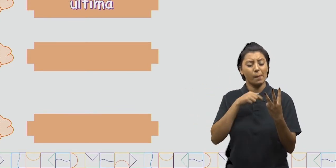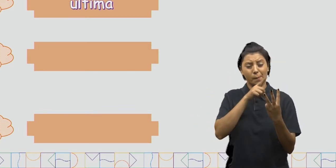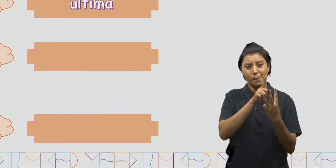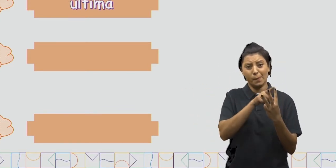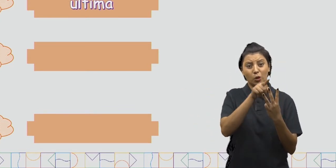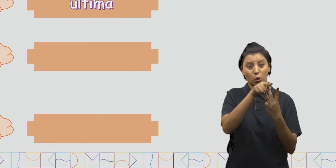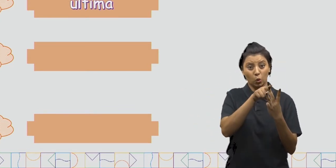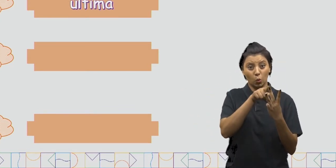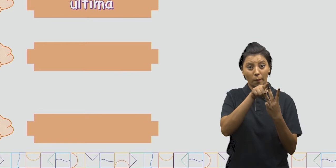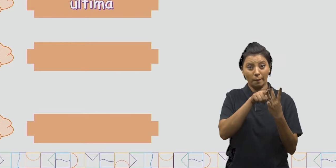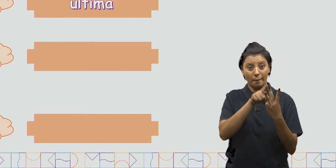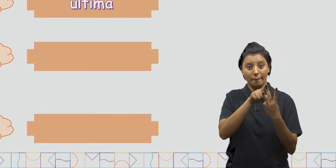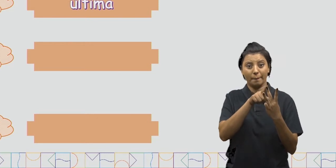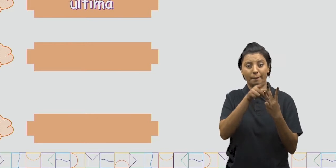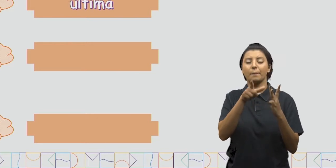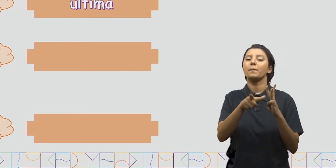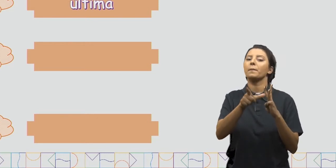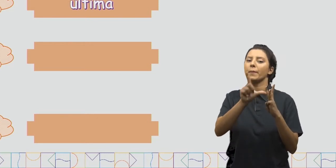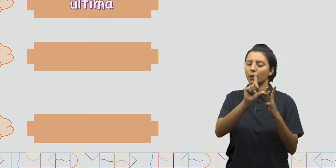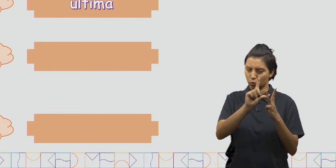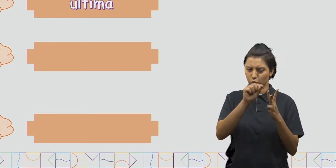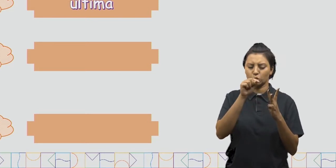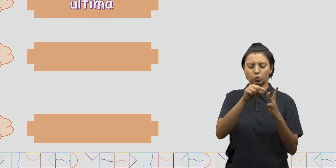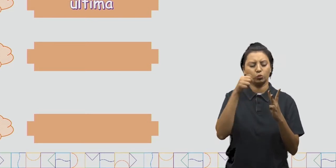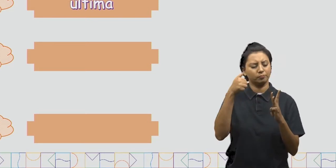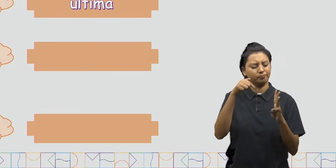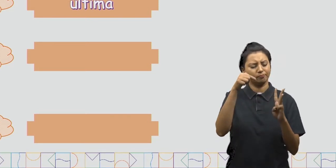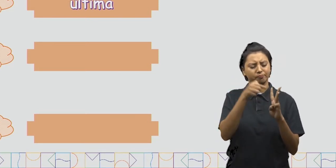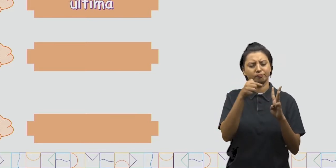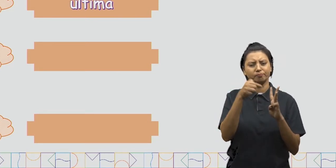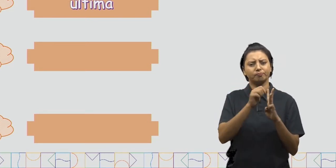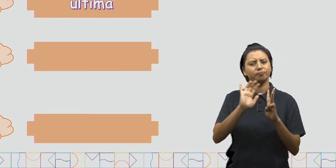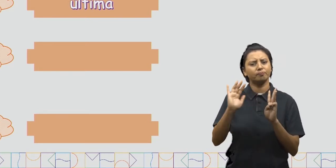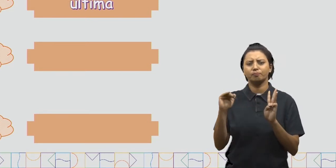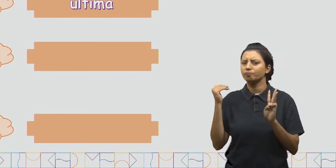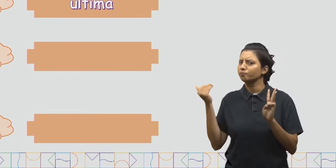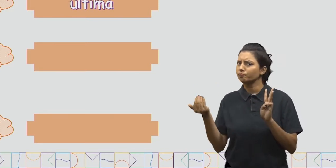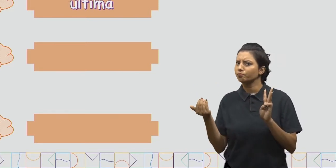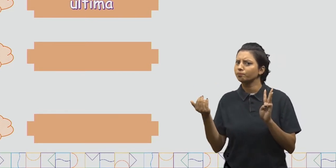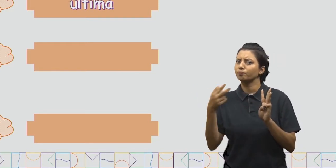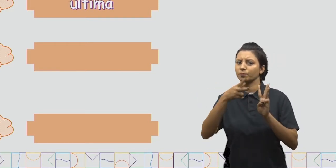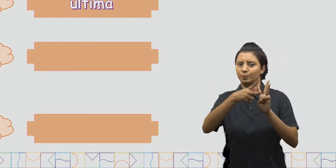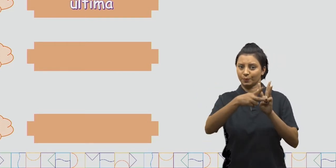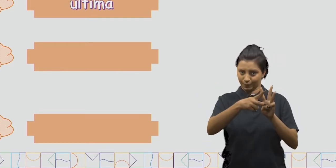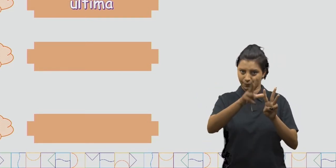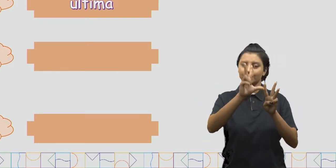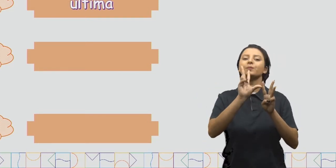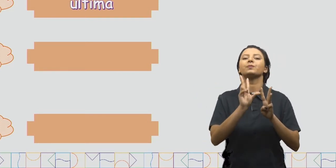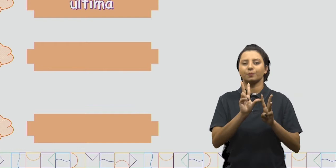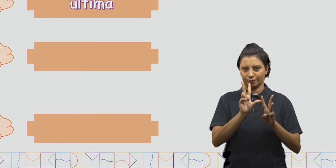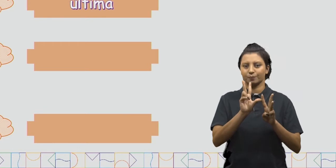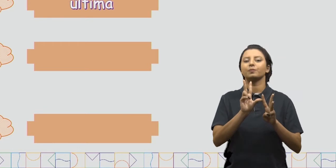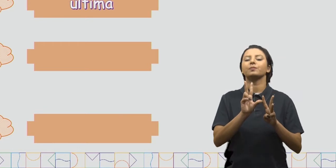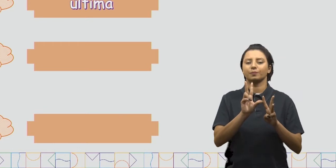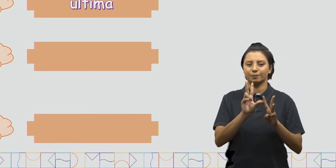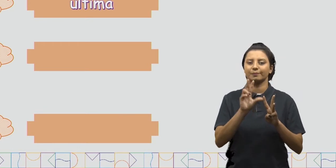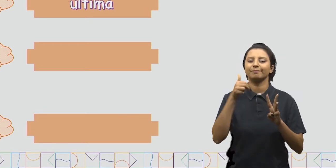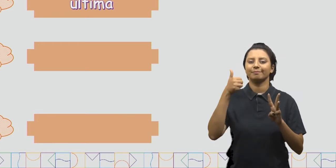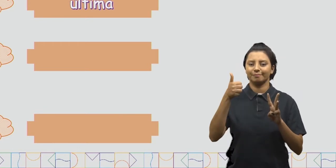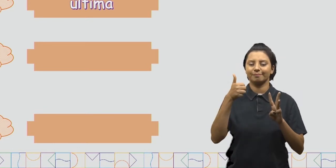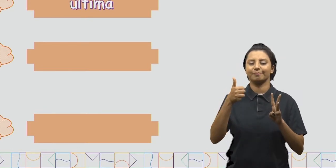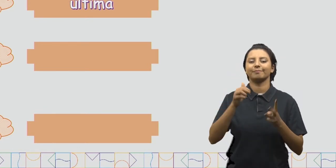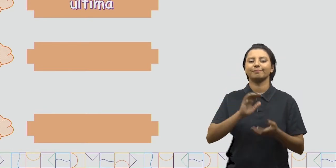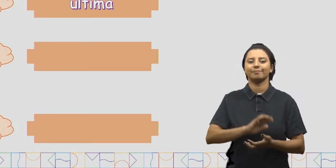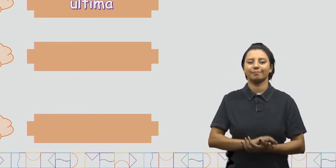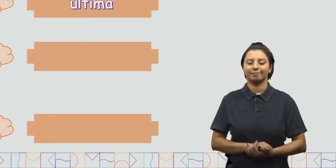geralmente vai ser o quê? Isso mesmo, a penúltima. E aquela sílaba que vem em seguida será a antepenúltima, que